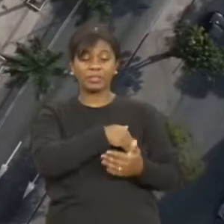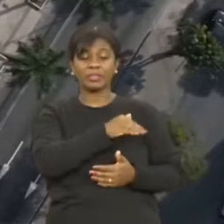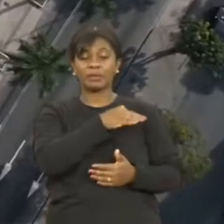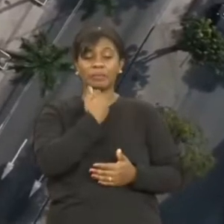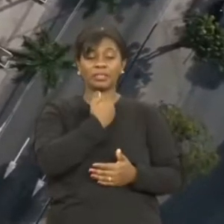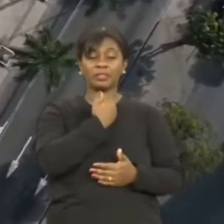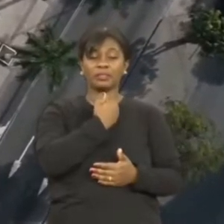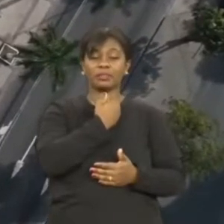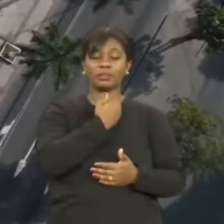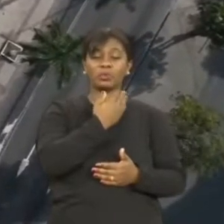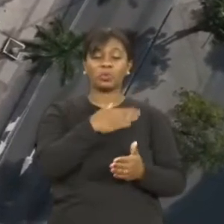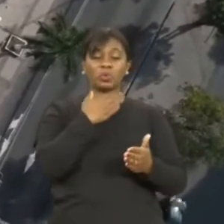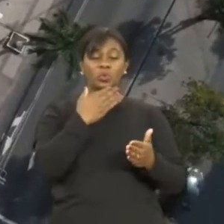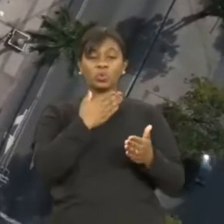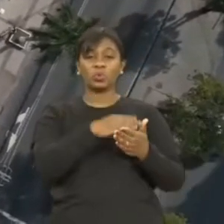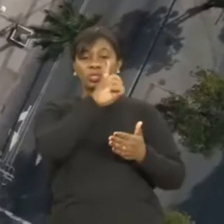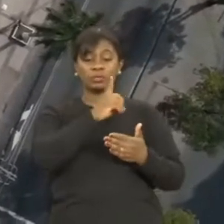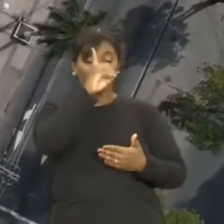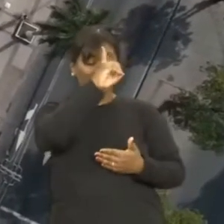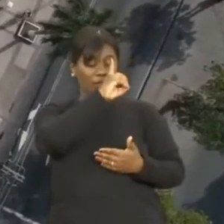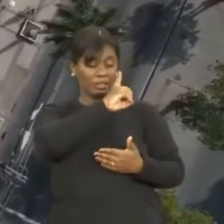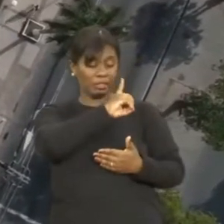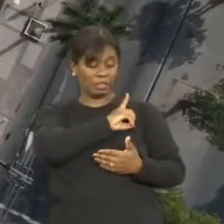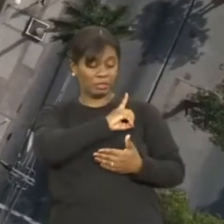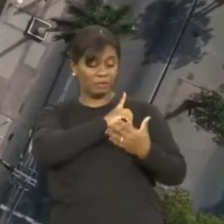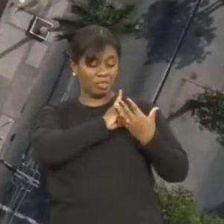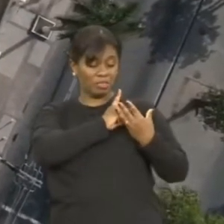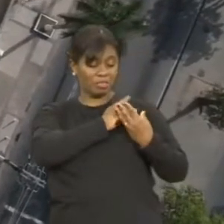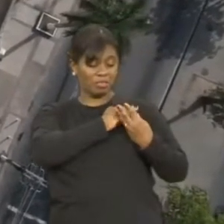e tudo de Deus está morrendo, se apagando em você,